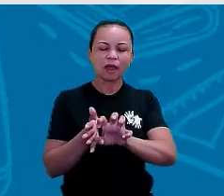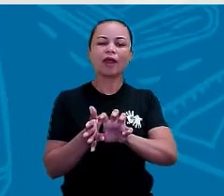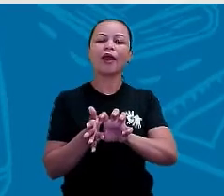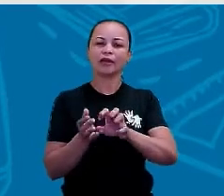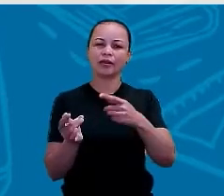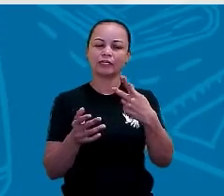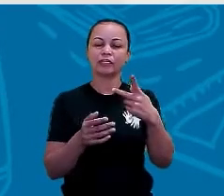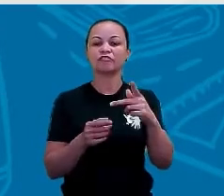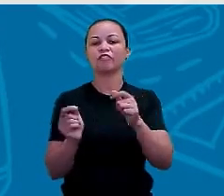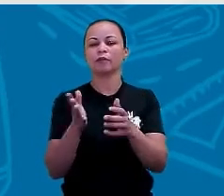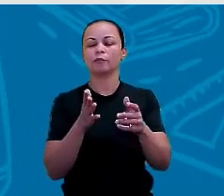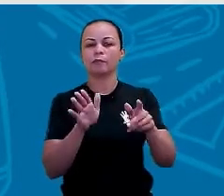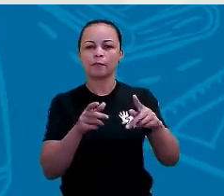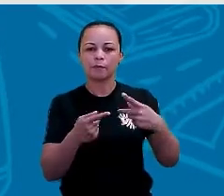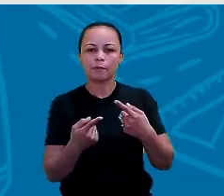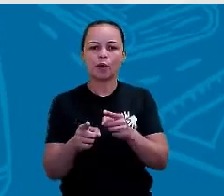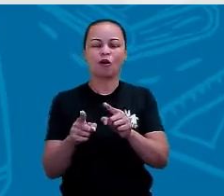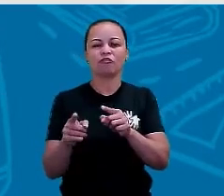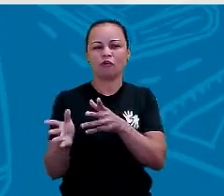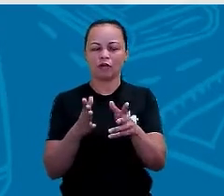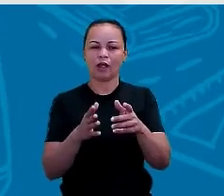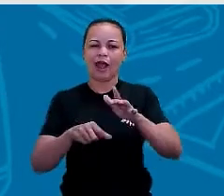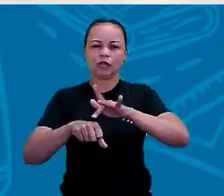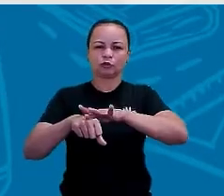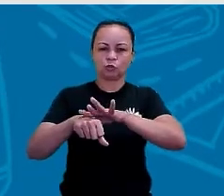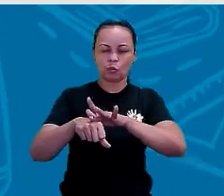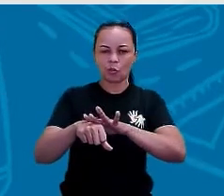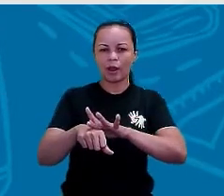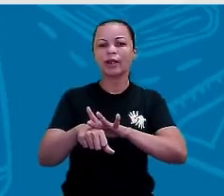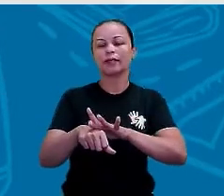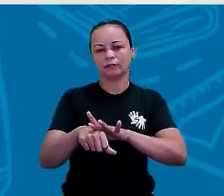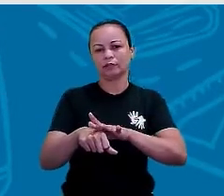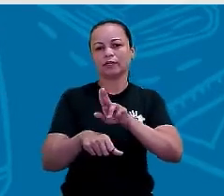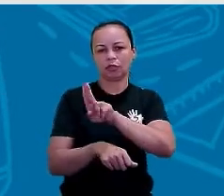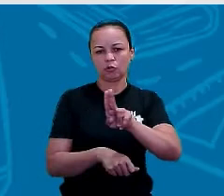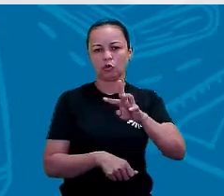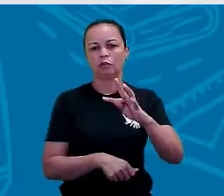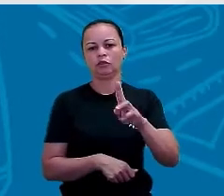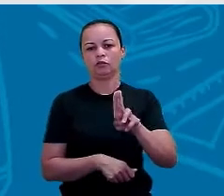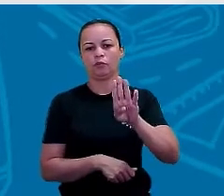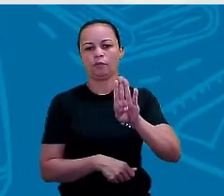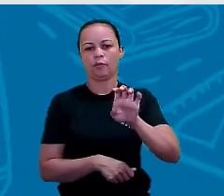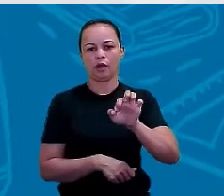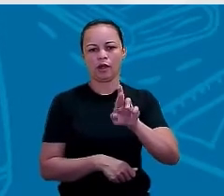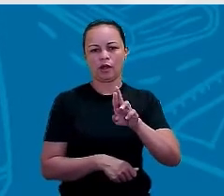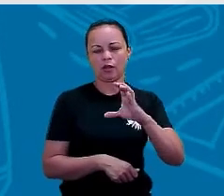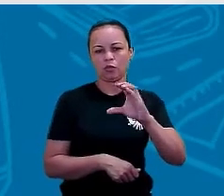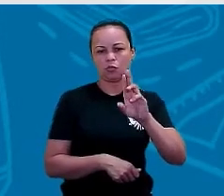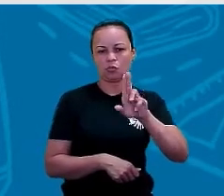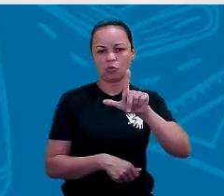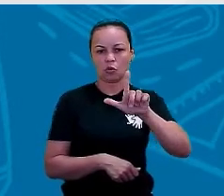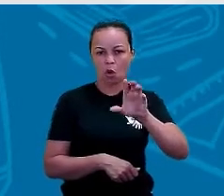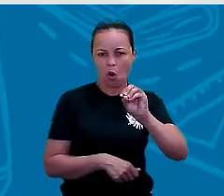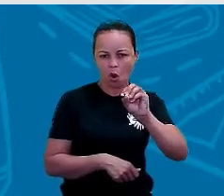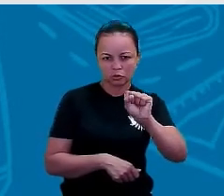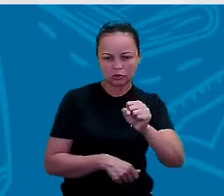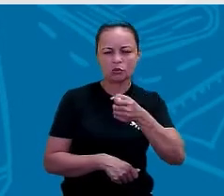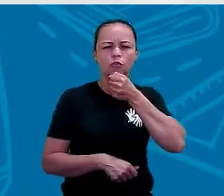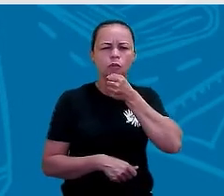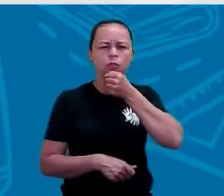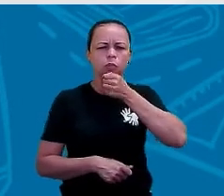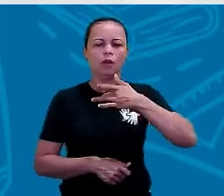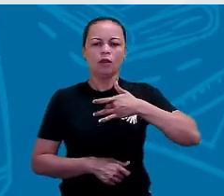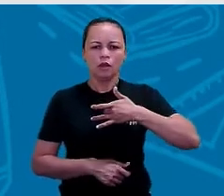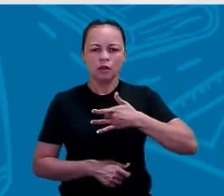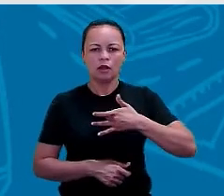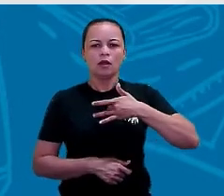a tuberculose, tá certo? Essa doença chamada de tuberculose, que inclusive, né, pode levar a óbito, pode